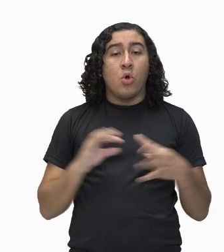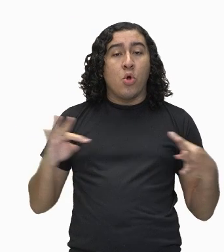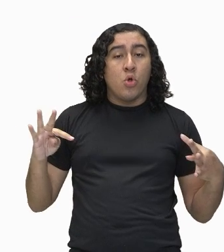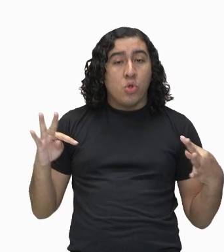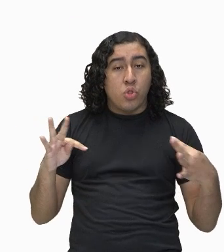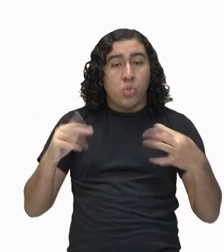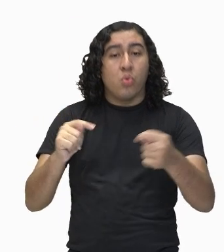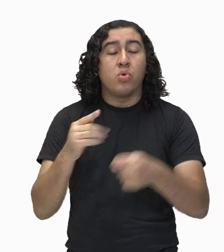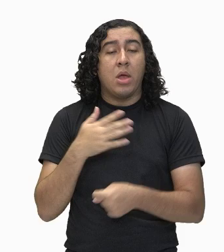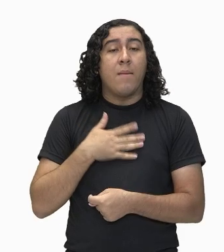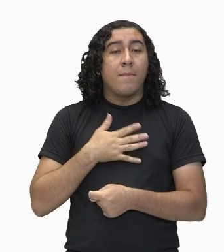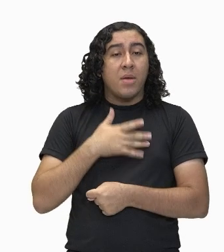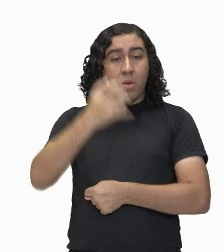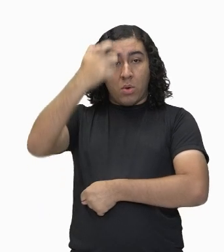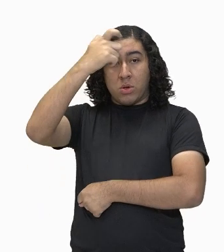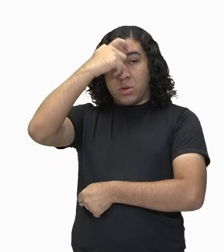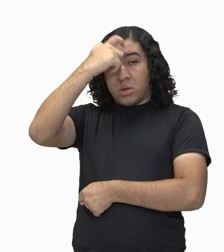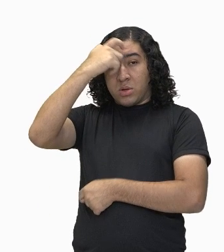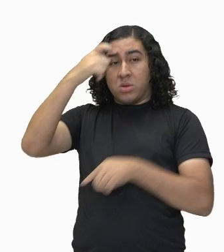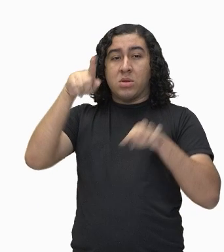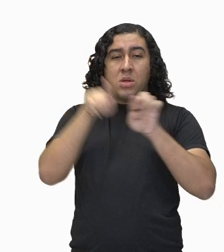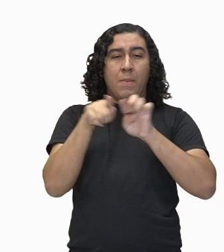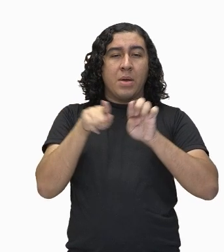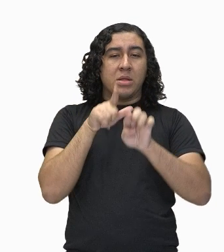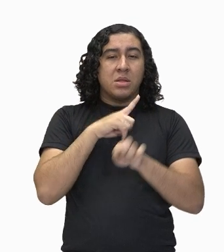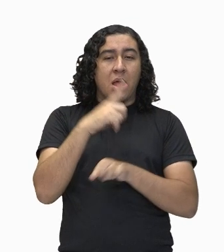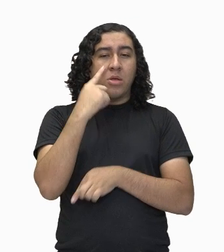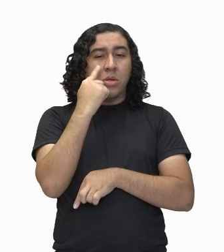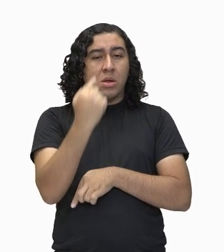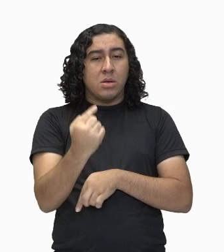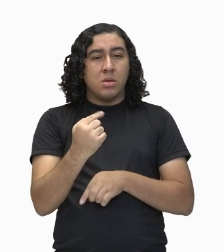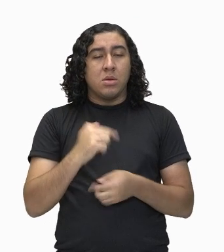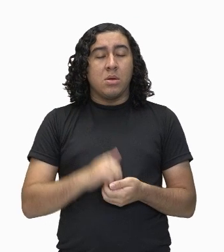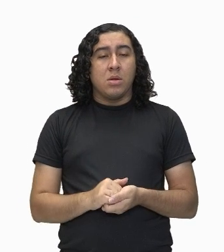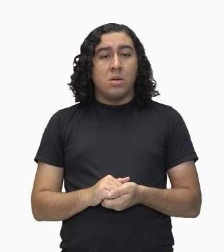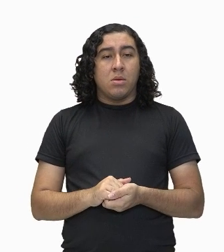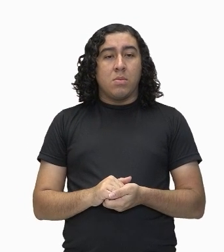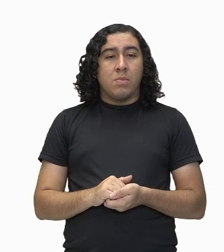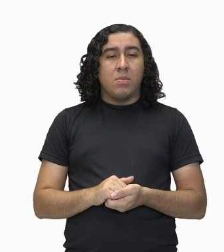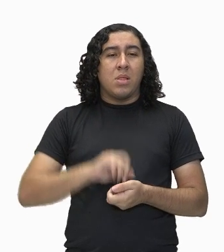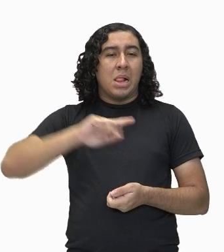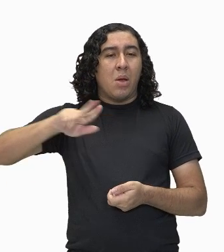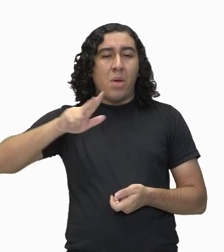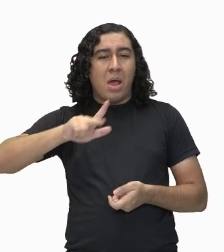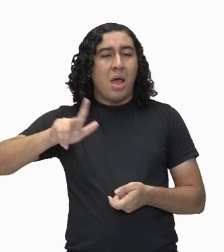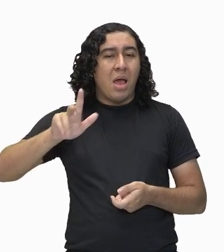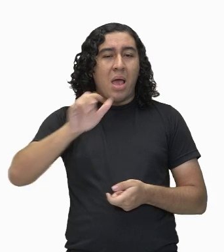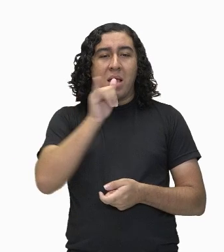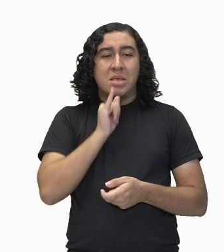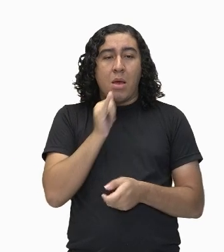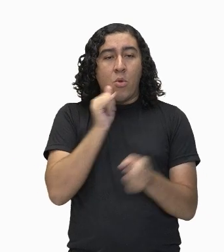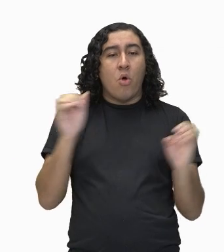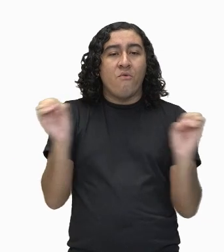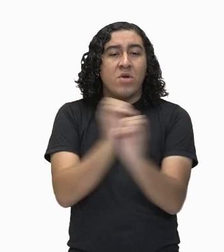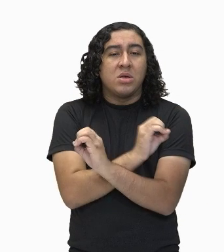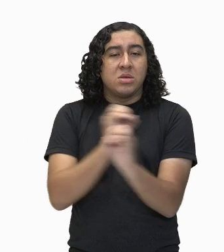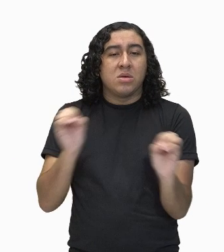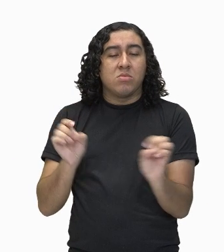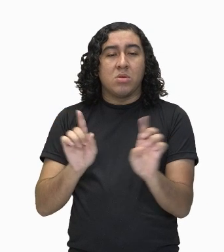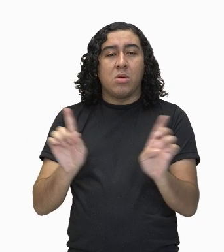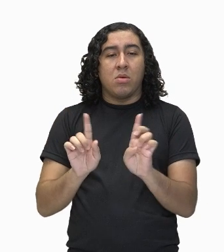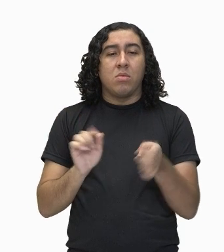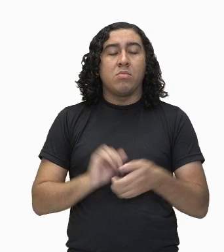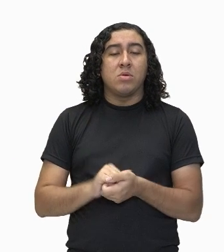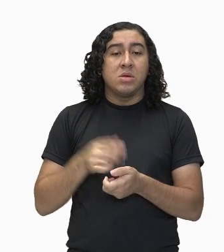na minha consciência, tem uma intencionalidade. Não é nada no vazio. Né? Eu estou sempre percebendo